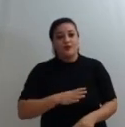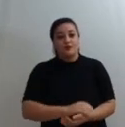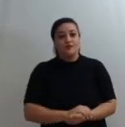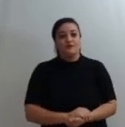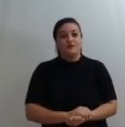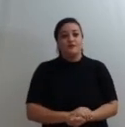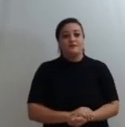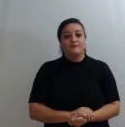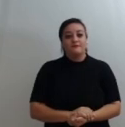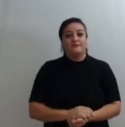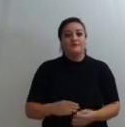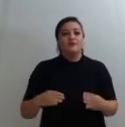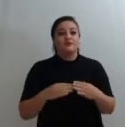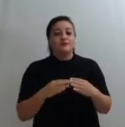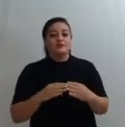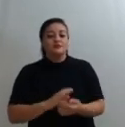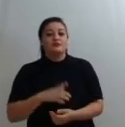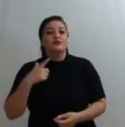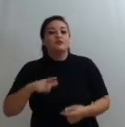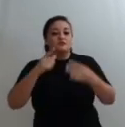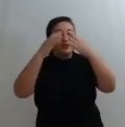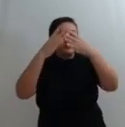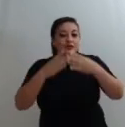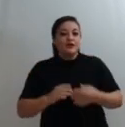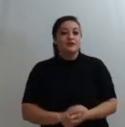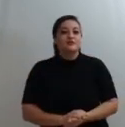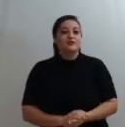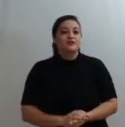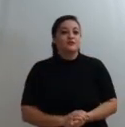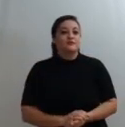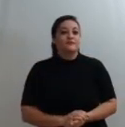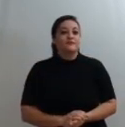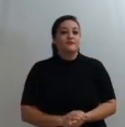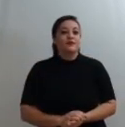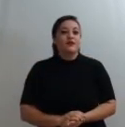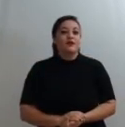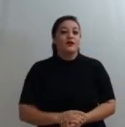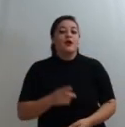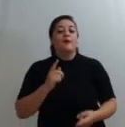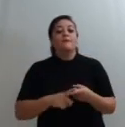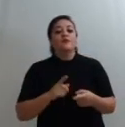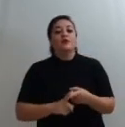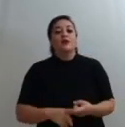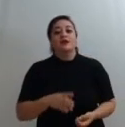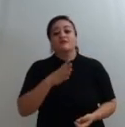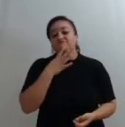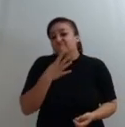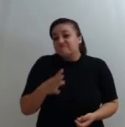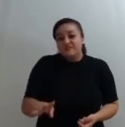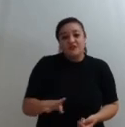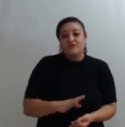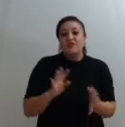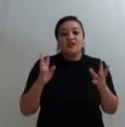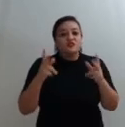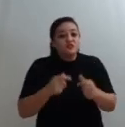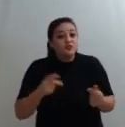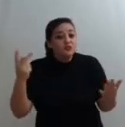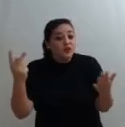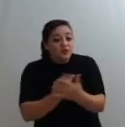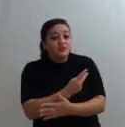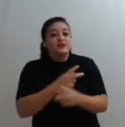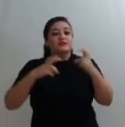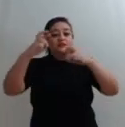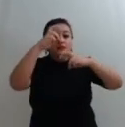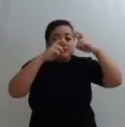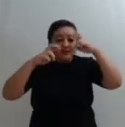maneira pode faltar algo, se deve à falta de acesso integral aos procedimentos. E a defesa se reporta